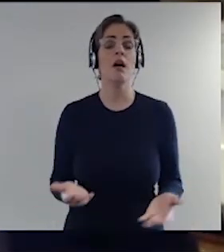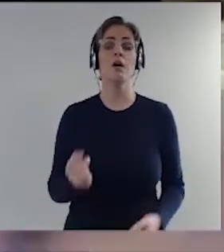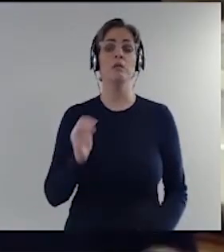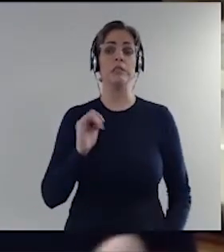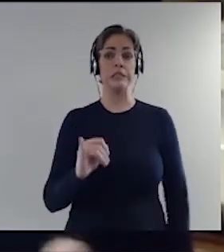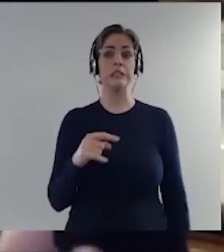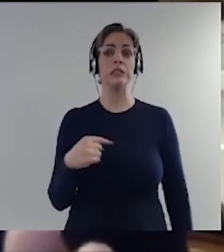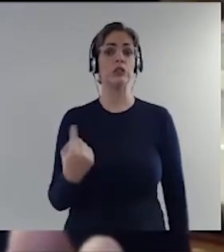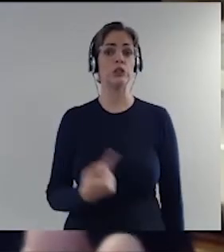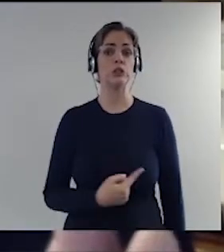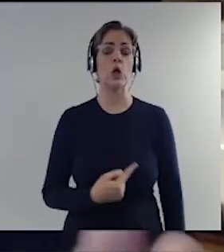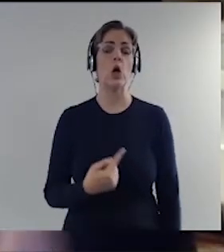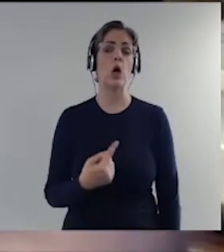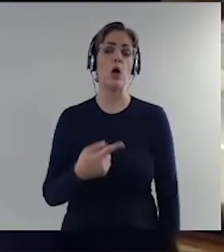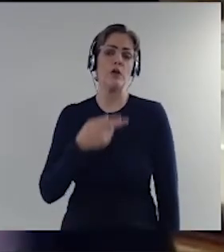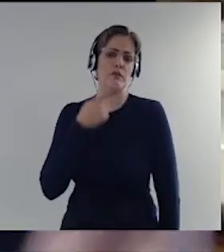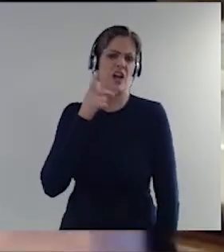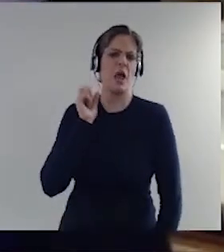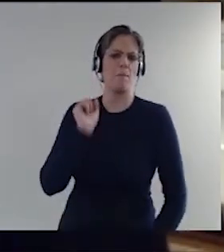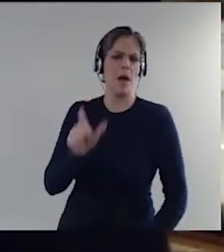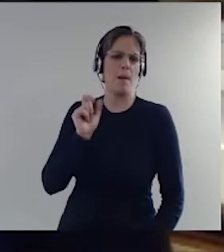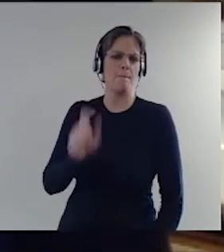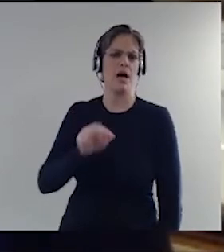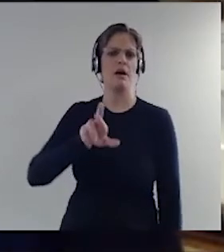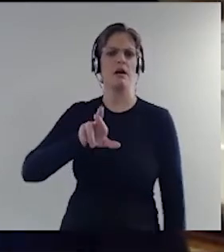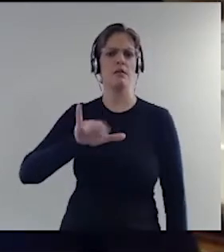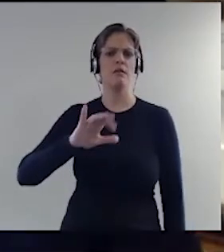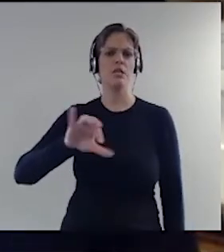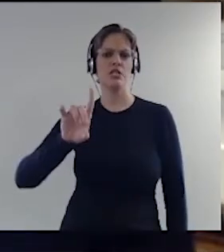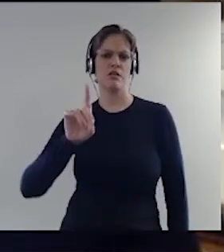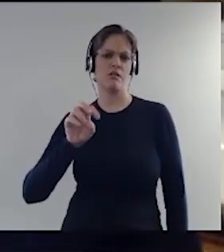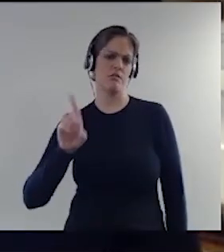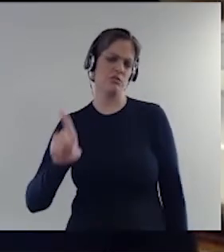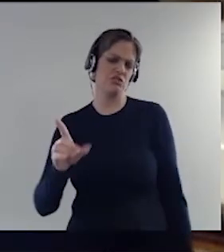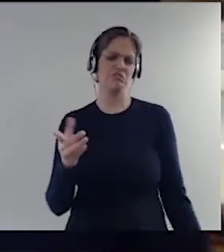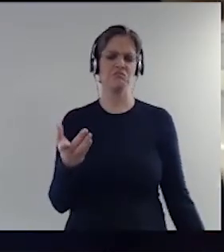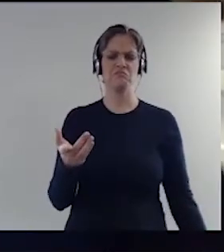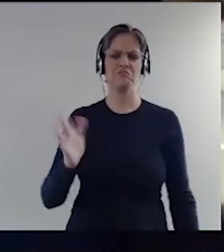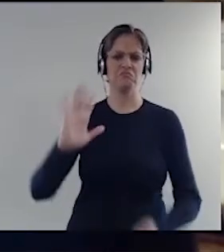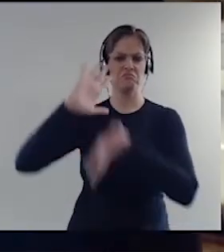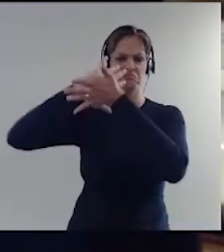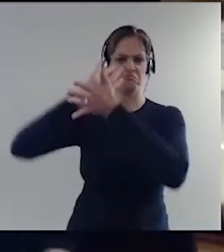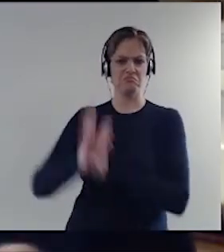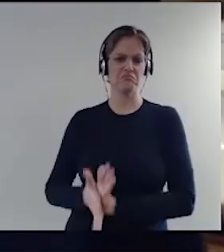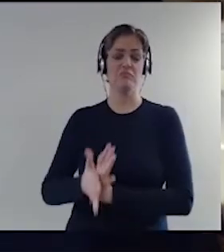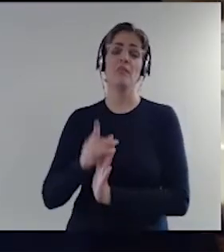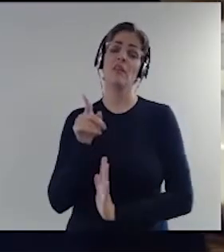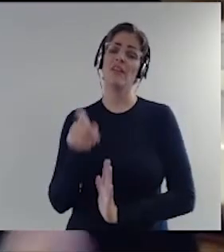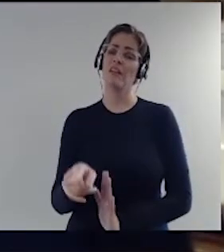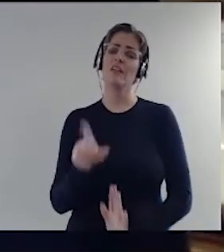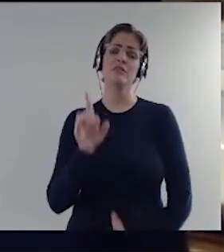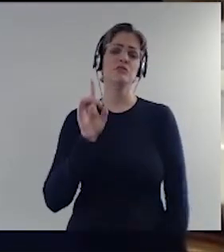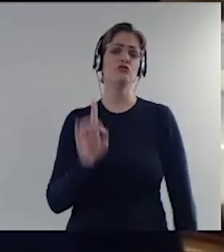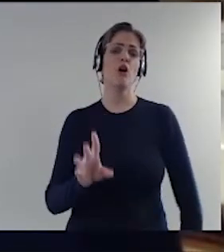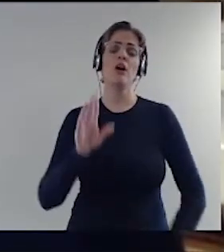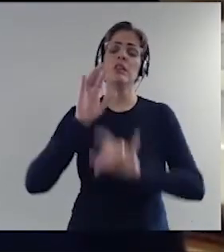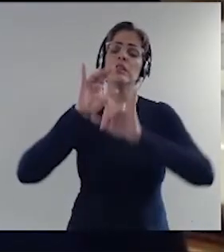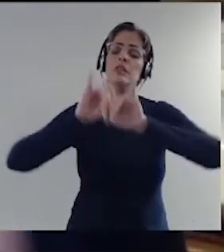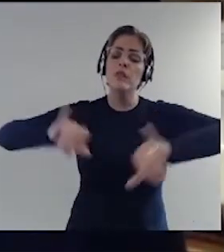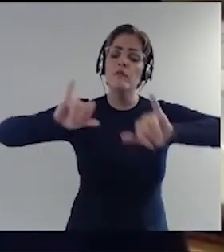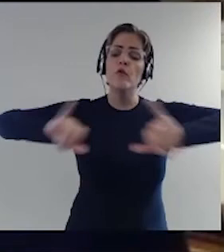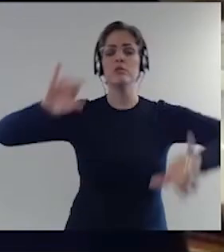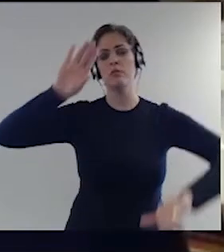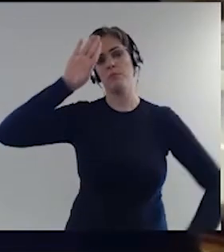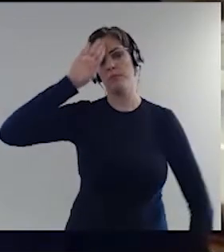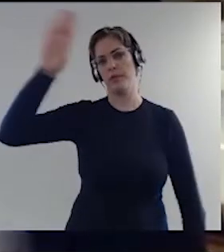tratássemos a figura de Richard Gardner, mesmo que nós destruíssemos tudo que ele construiu, porque ele foi apenas o grande divulgador